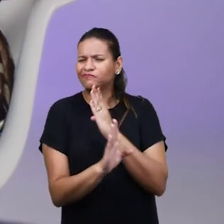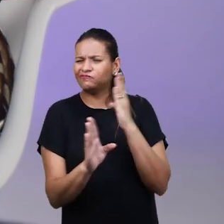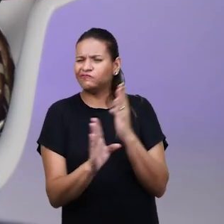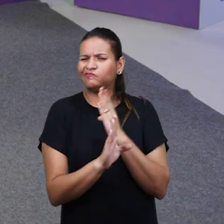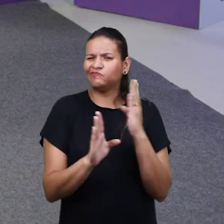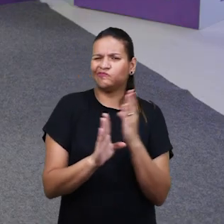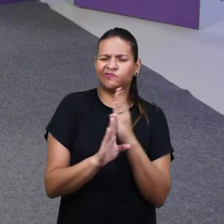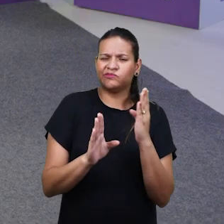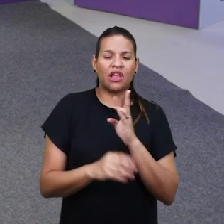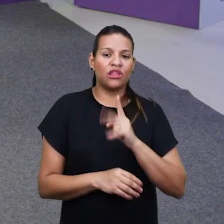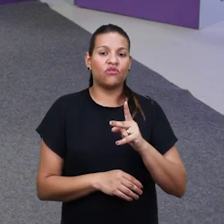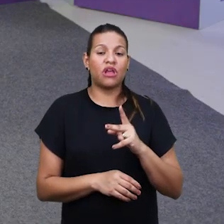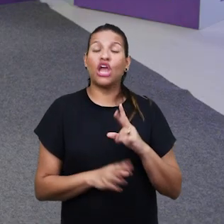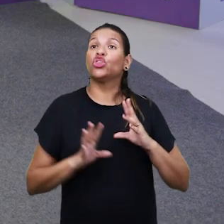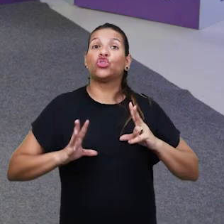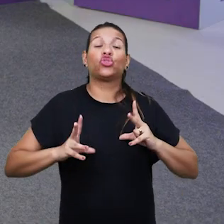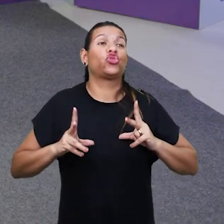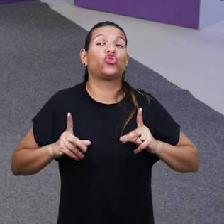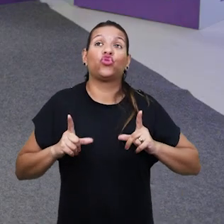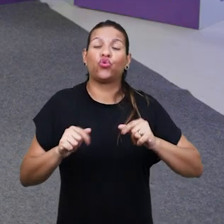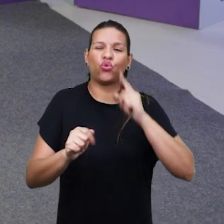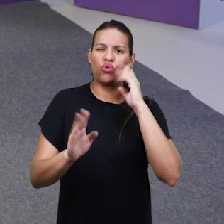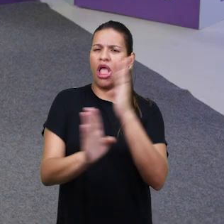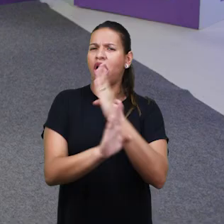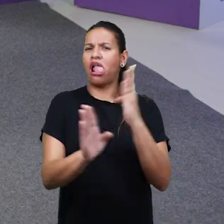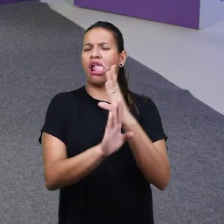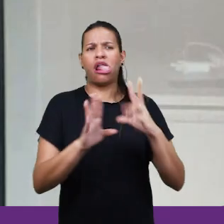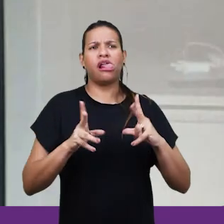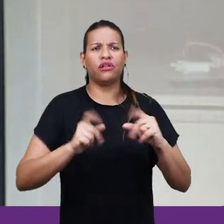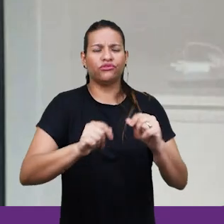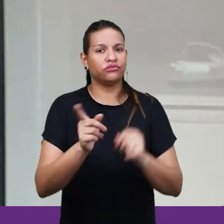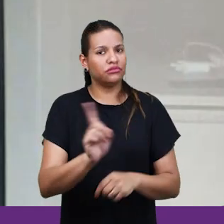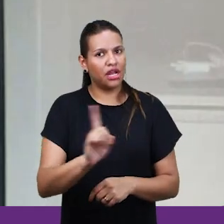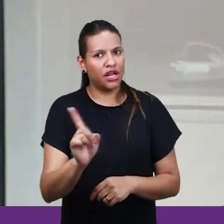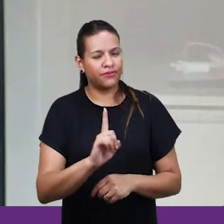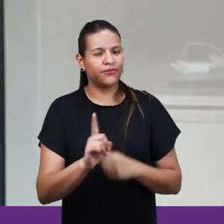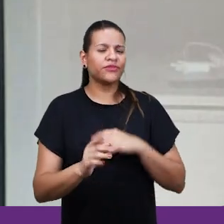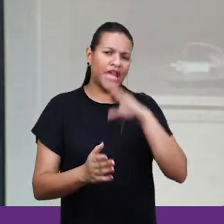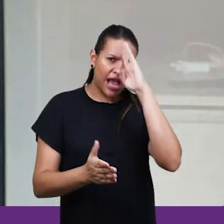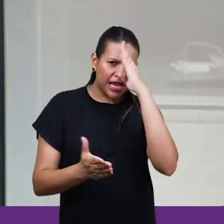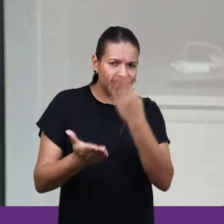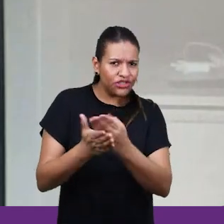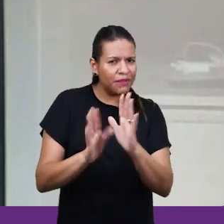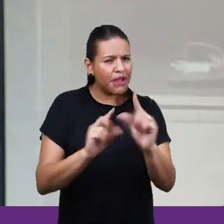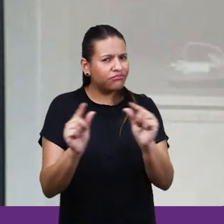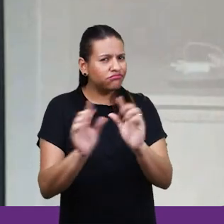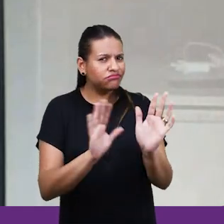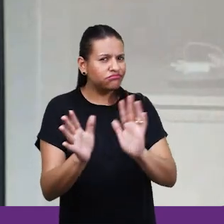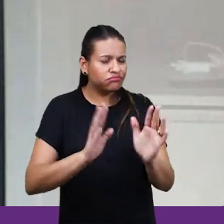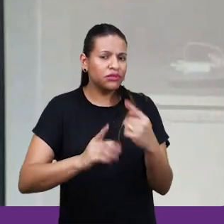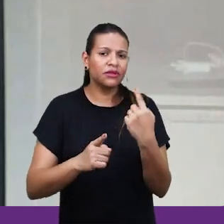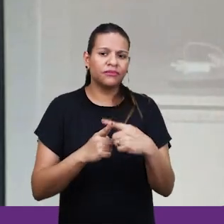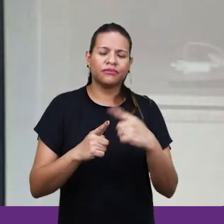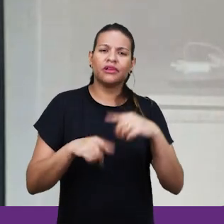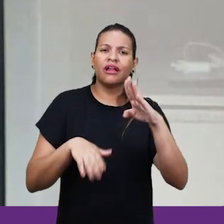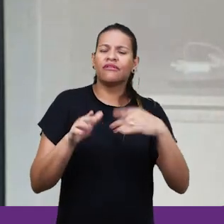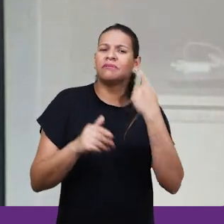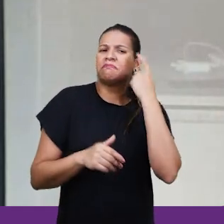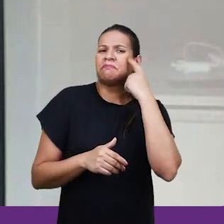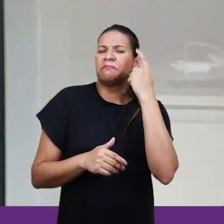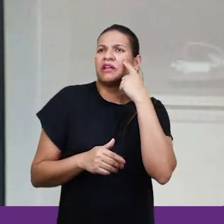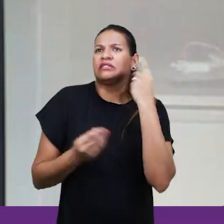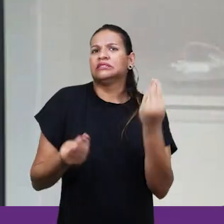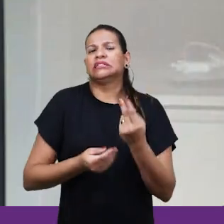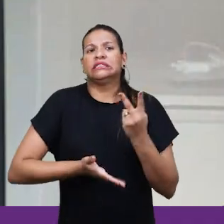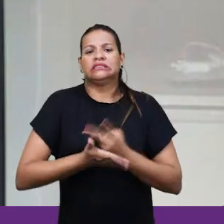isso? A gente precisa sempre ficar ali com, a gente diz na educação midiática, de uma dose de